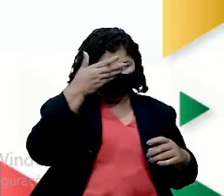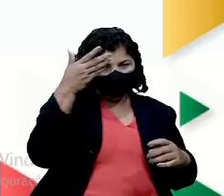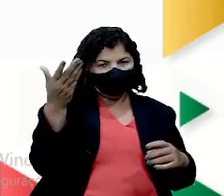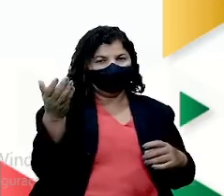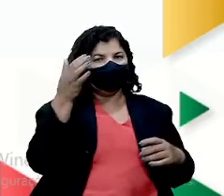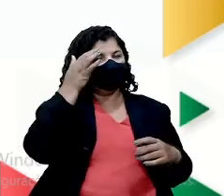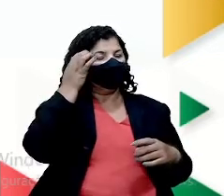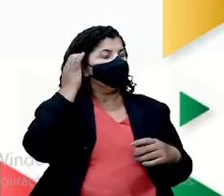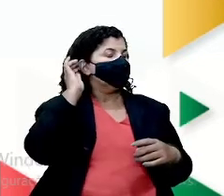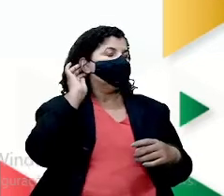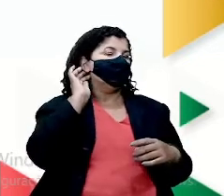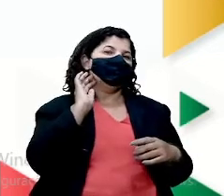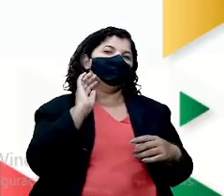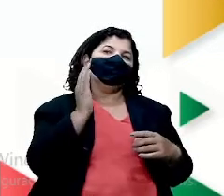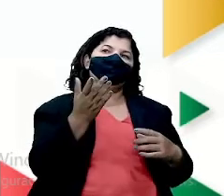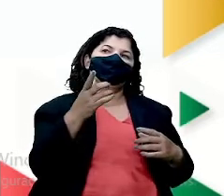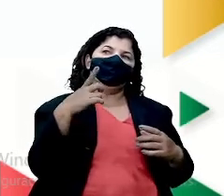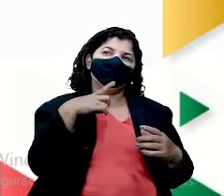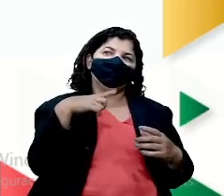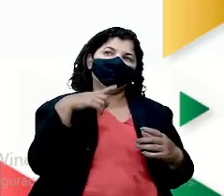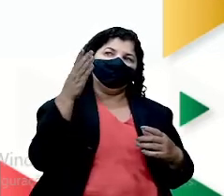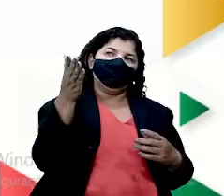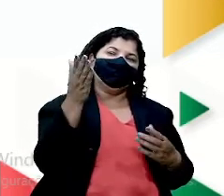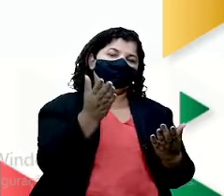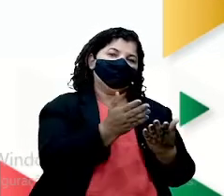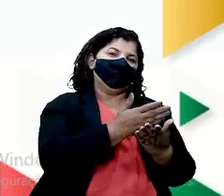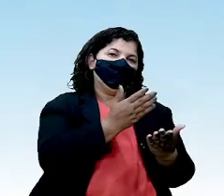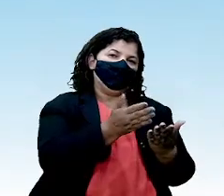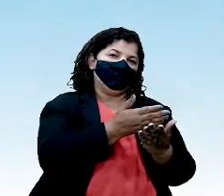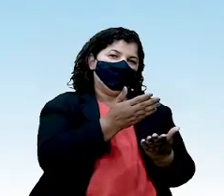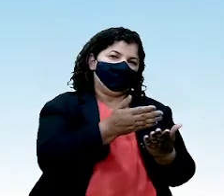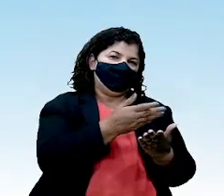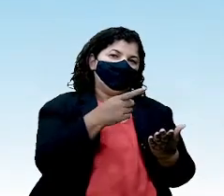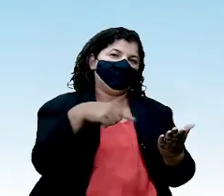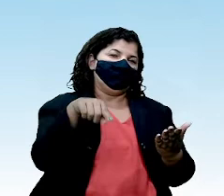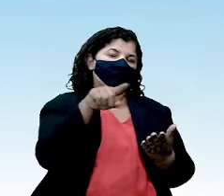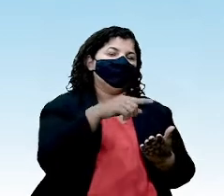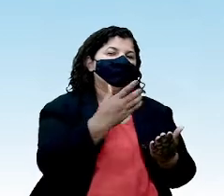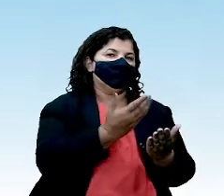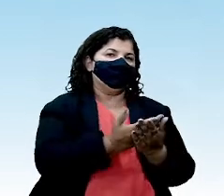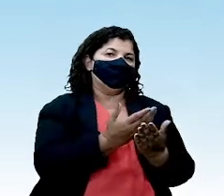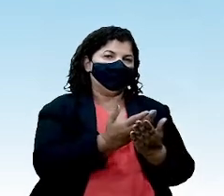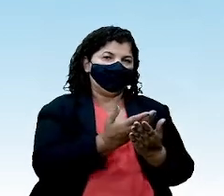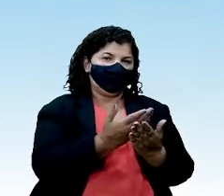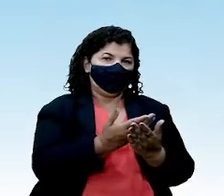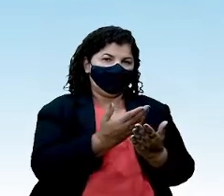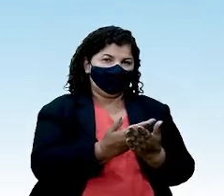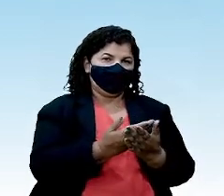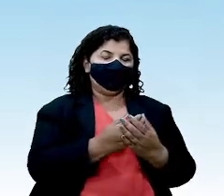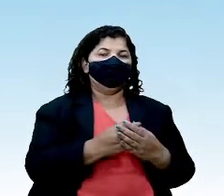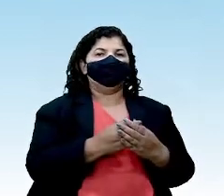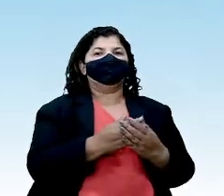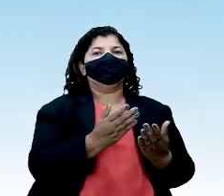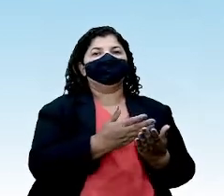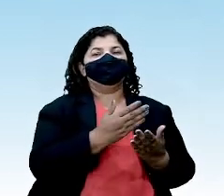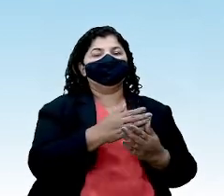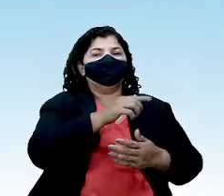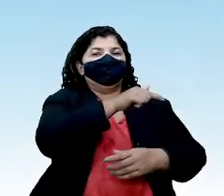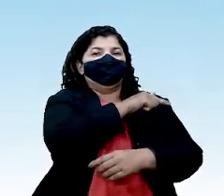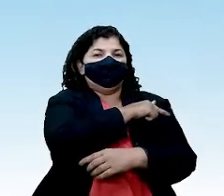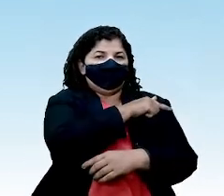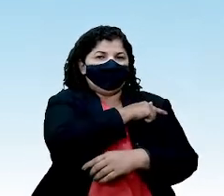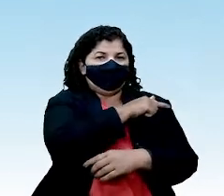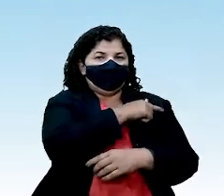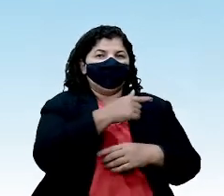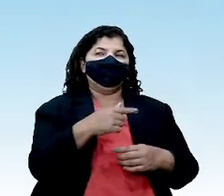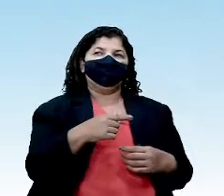nosso livro, né, do 7º ano, aí para vocês estudarem um pouco, né? O livro do 7º ano, que é Boulos,